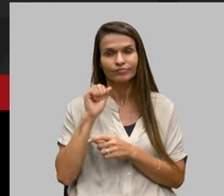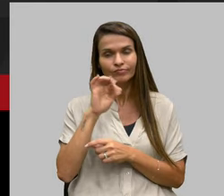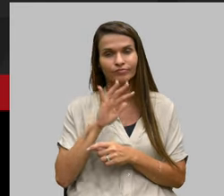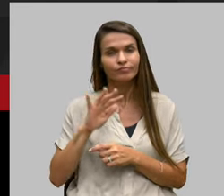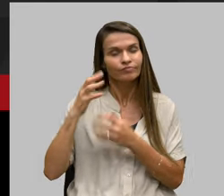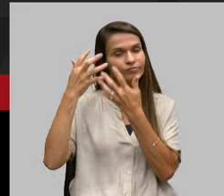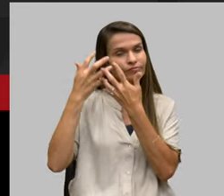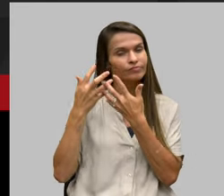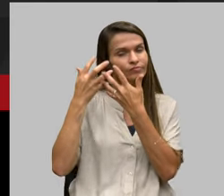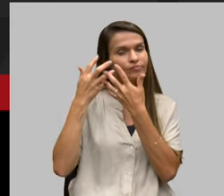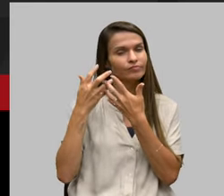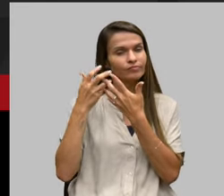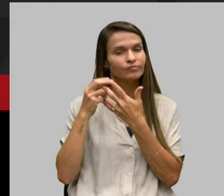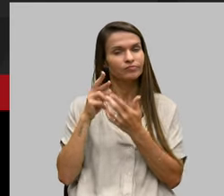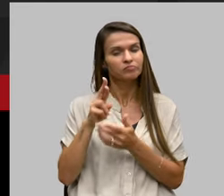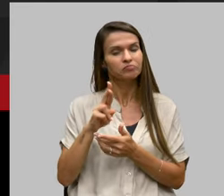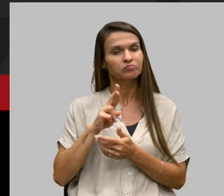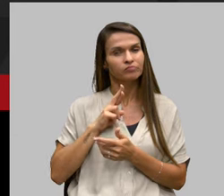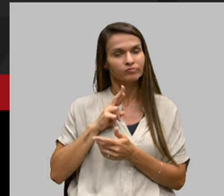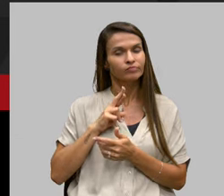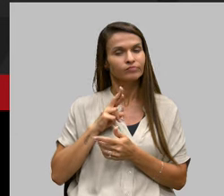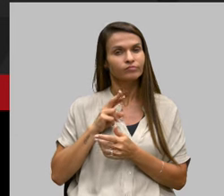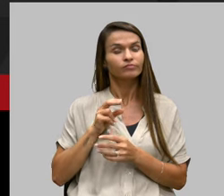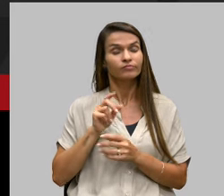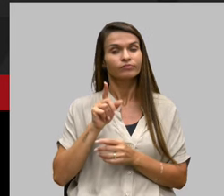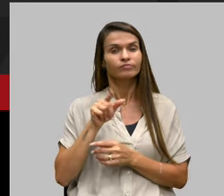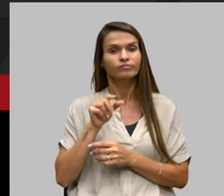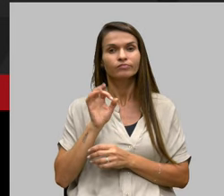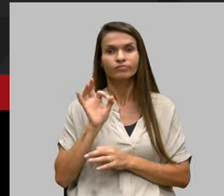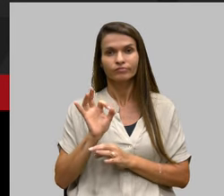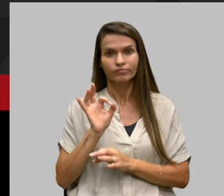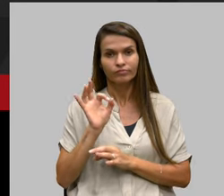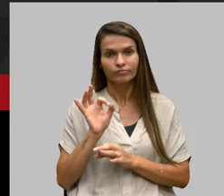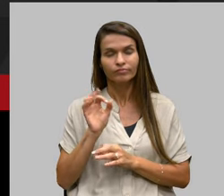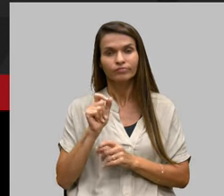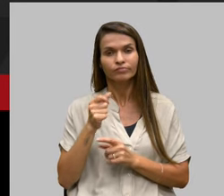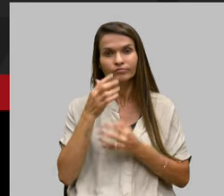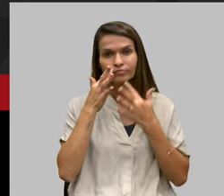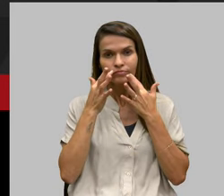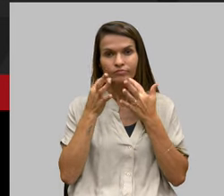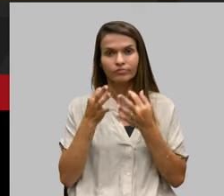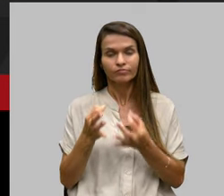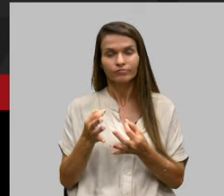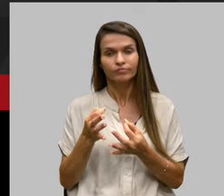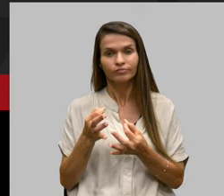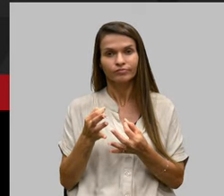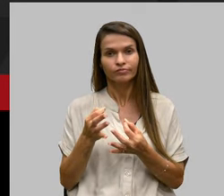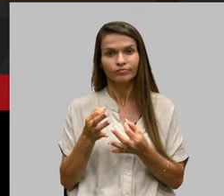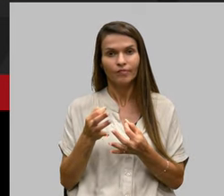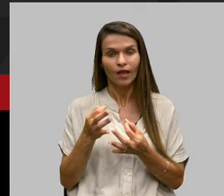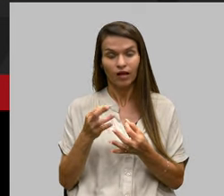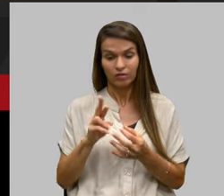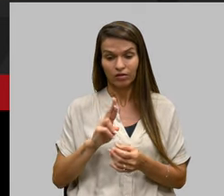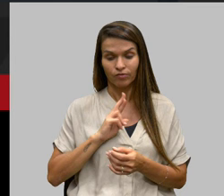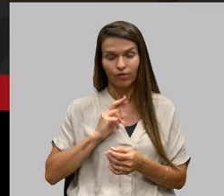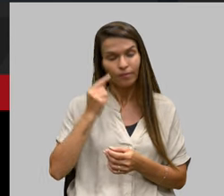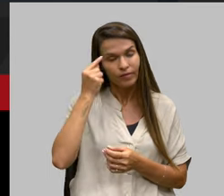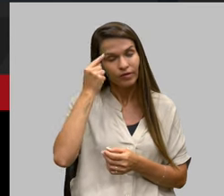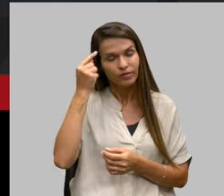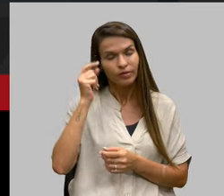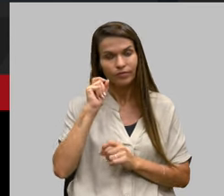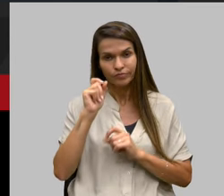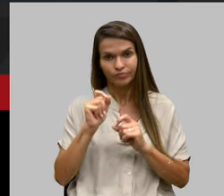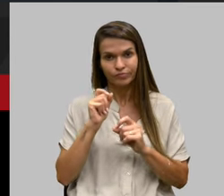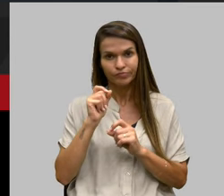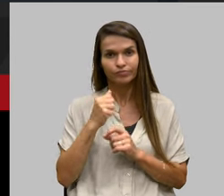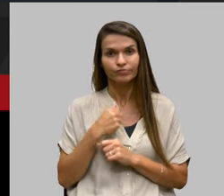desse diagnóstico fato é que o que chama a atenção ainda adicional a esse diagnóstico é pensar o seguinte E aí eu